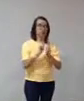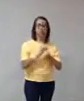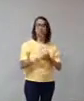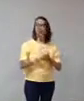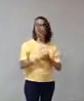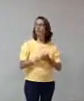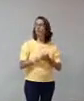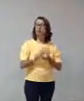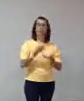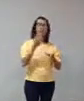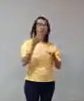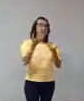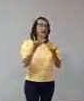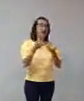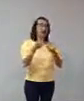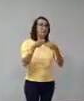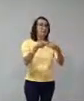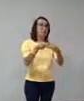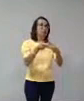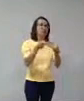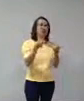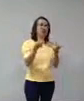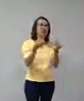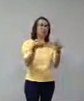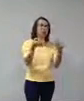fiel possível para favorecer.